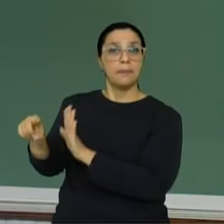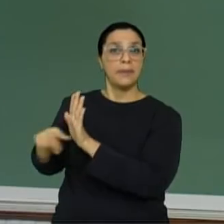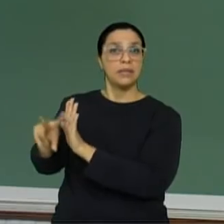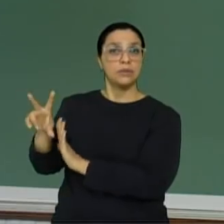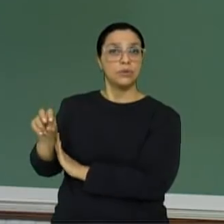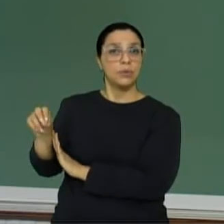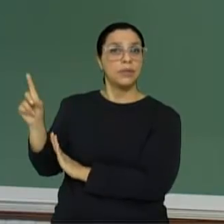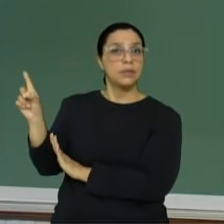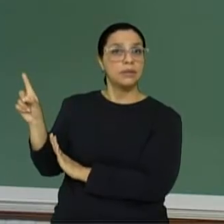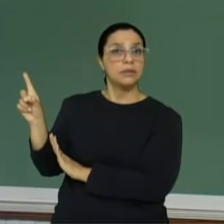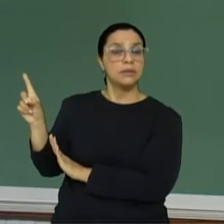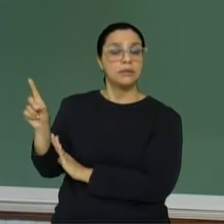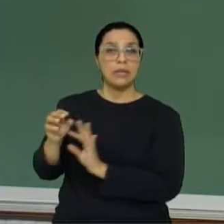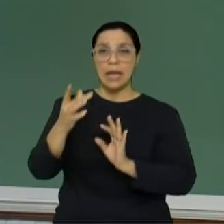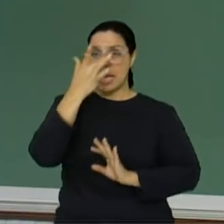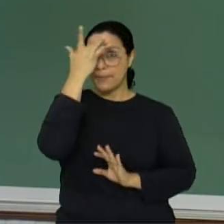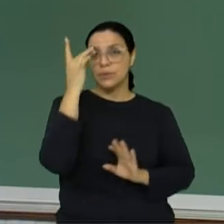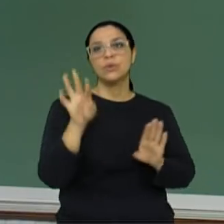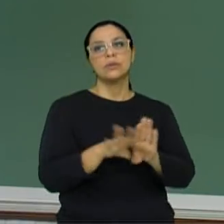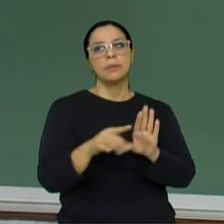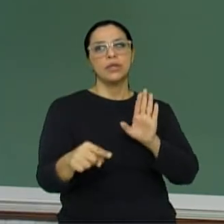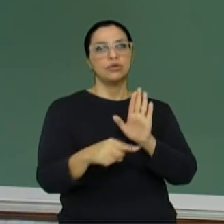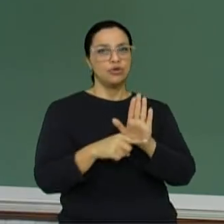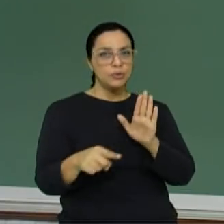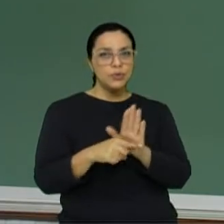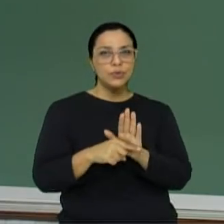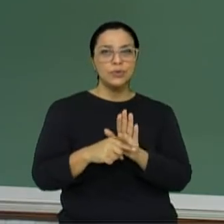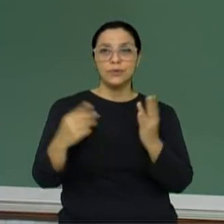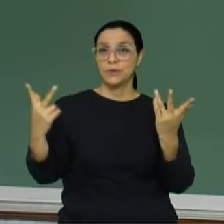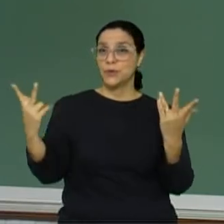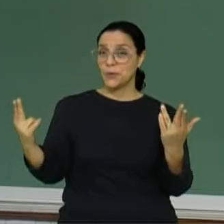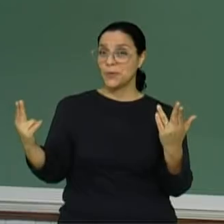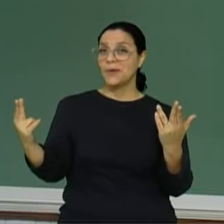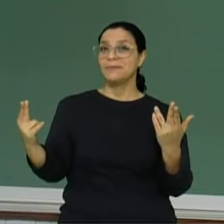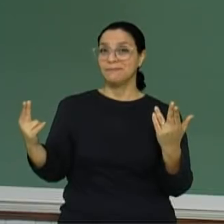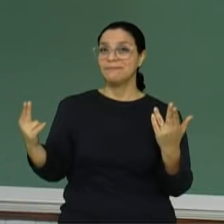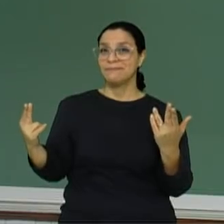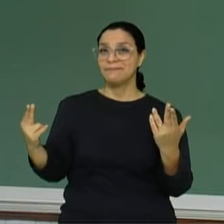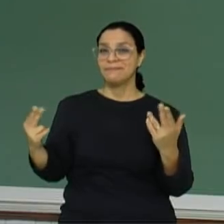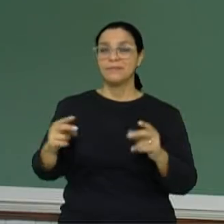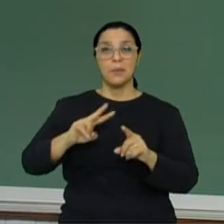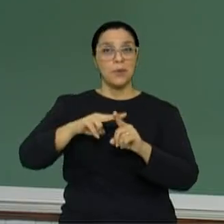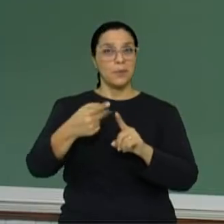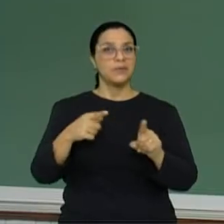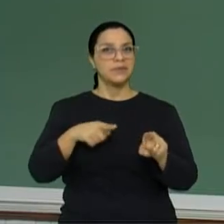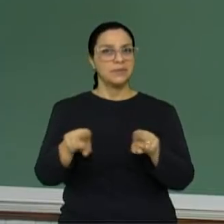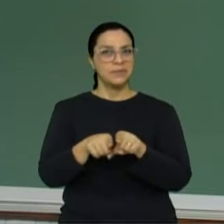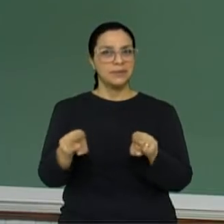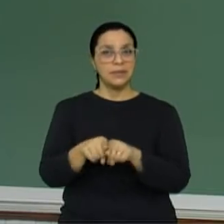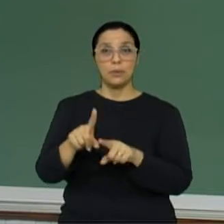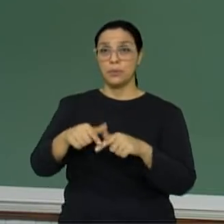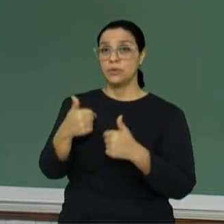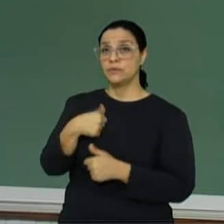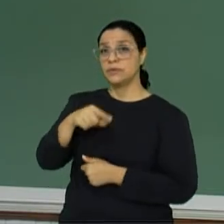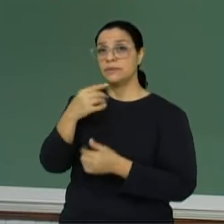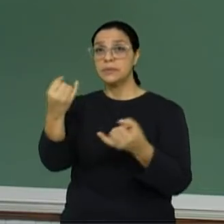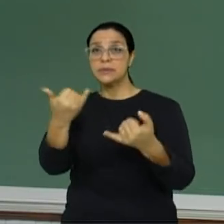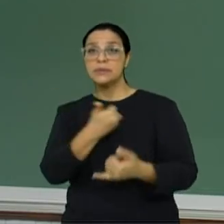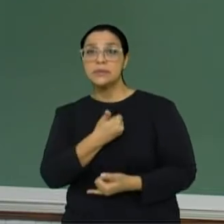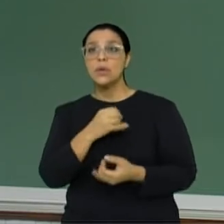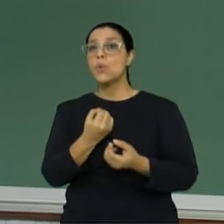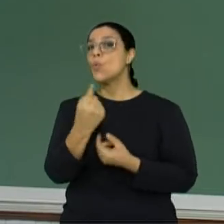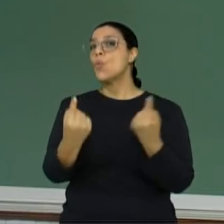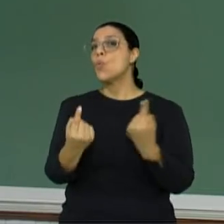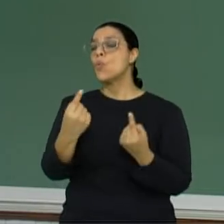50 centímetros, a sombra da pessoa também vai ter que diminuir, concorda comigo? A sombra dela diminui também. E aí eu quero que você me diga